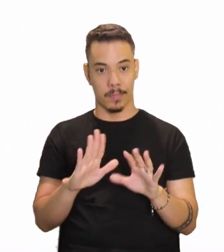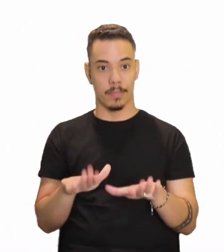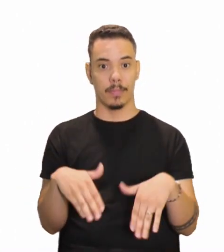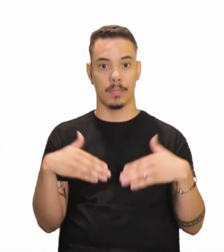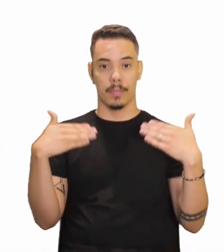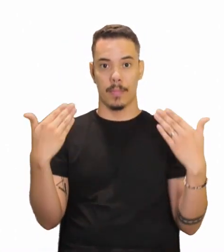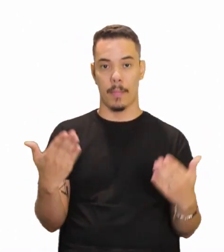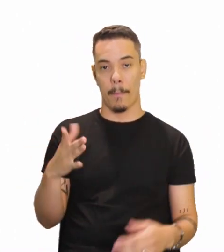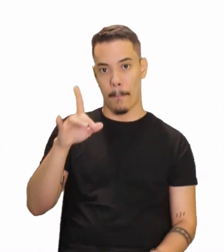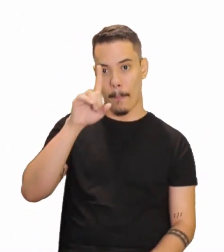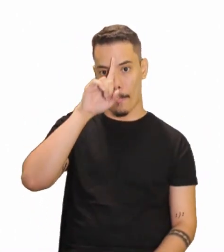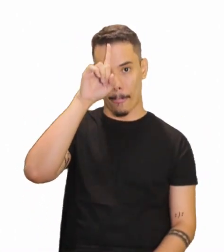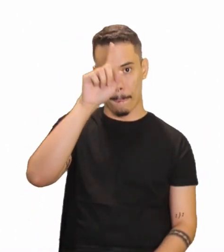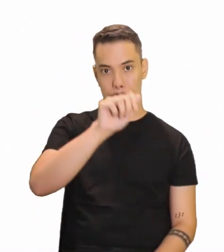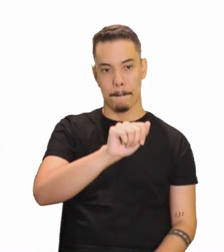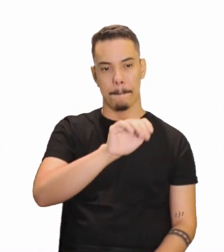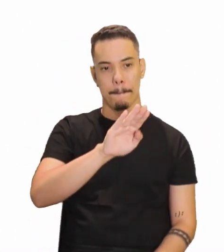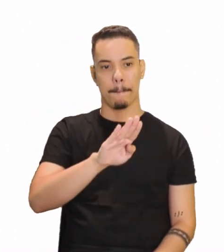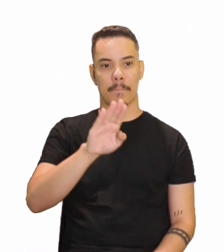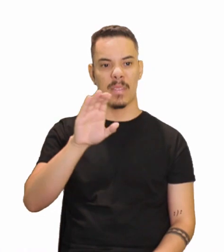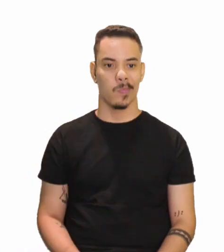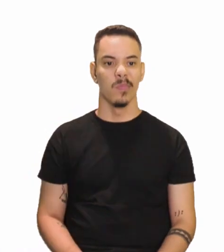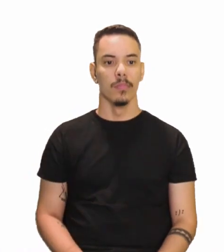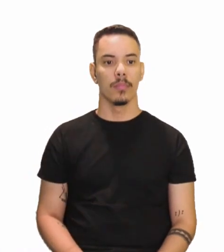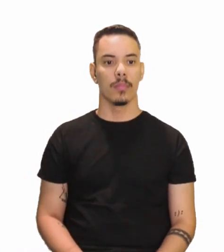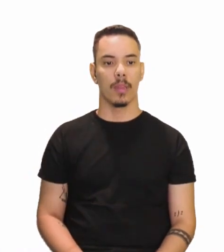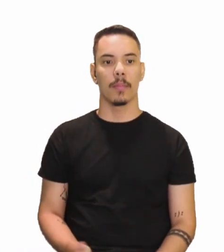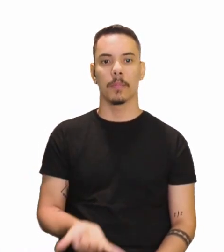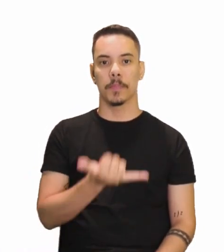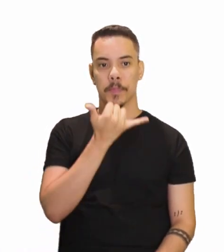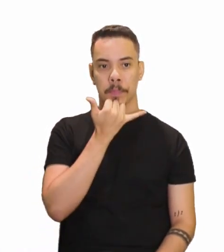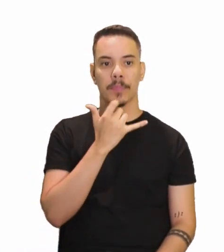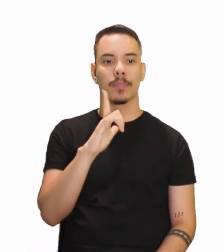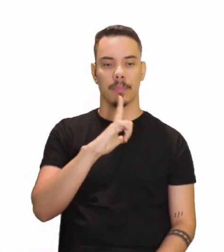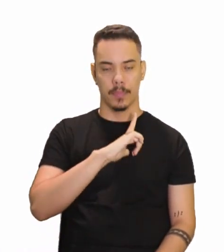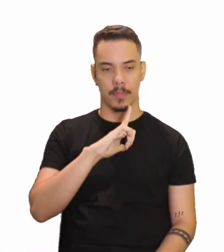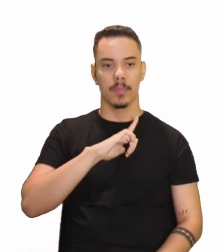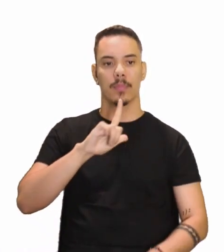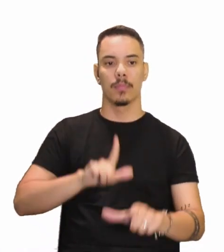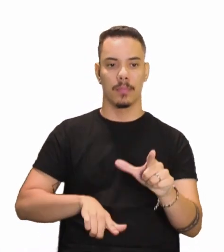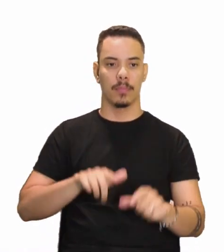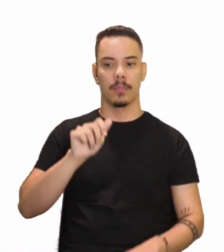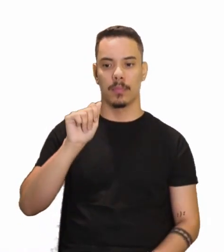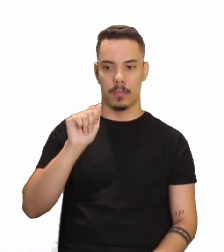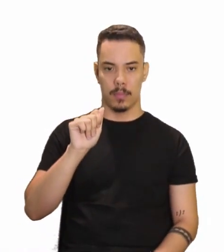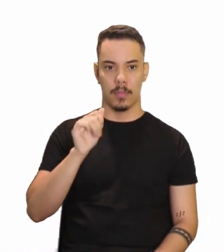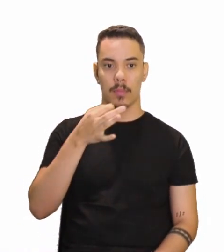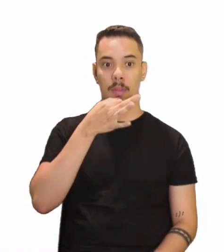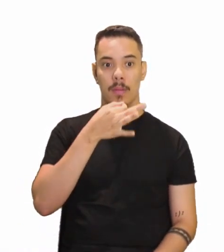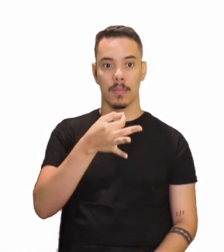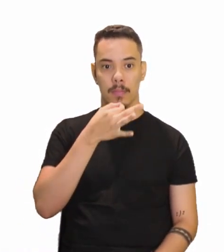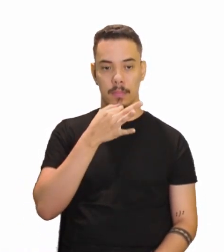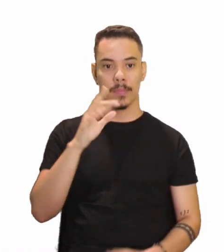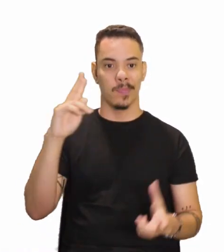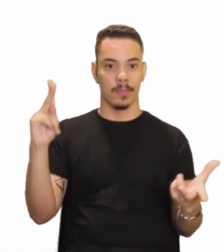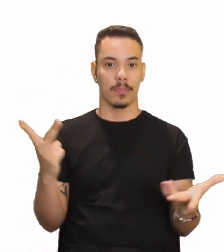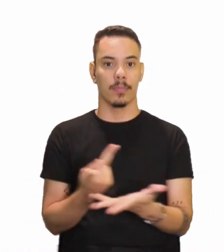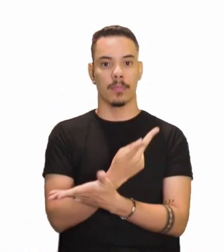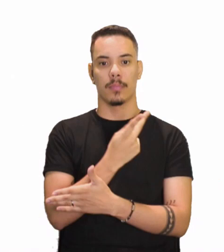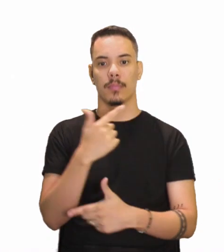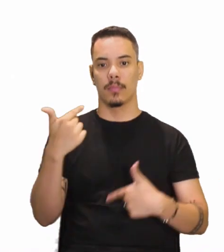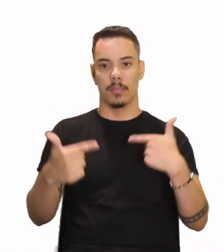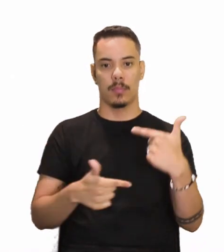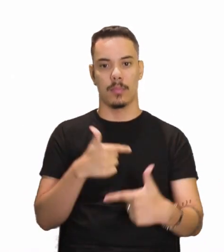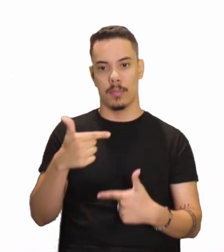a ideia a b c d ou e temos o que aqui é a letra a a crítica precária a situação